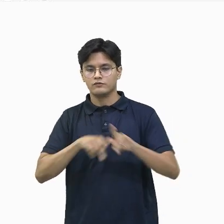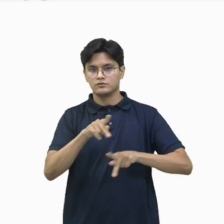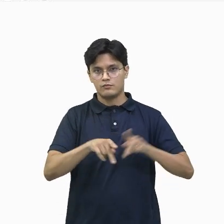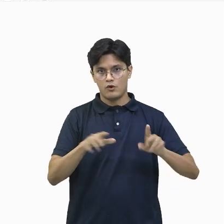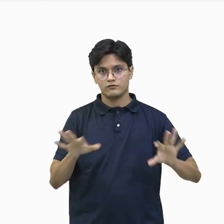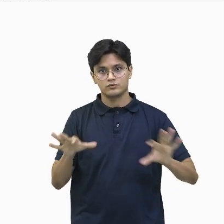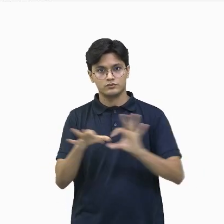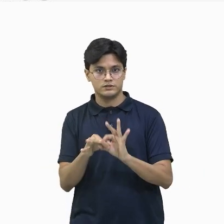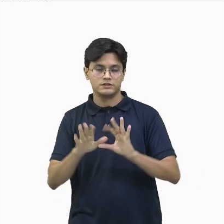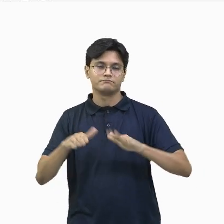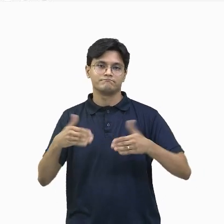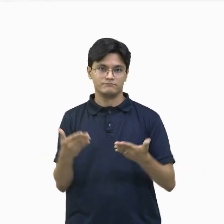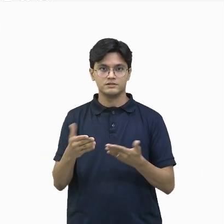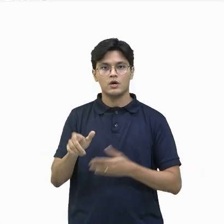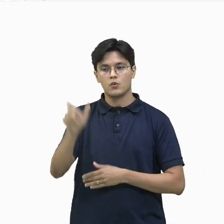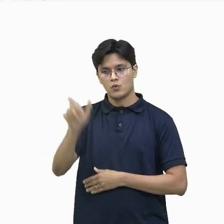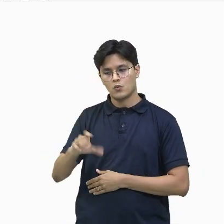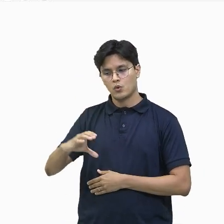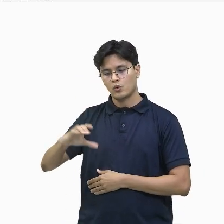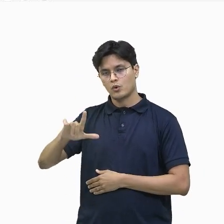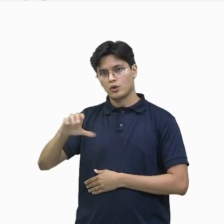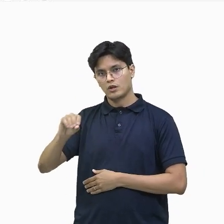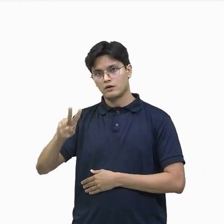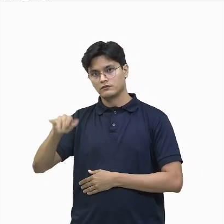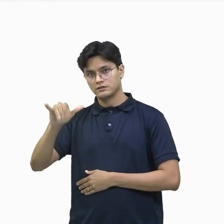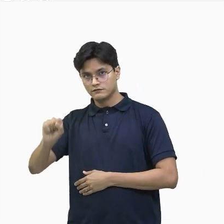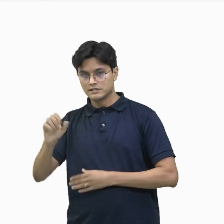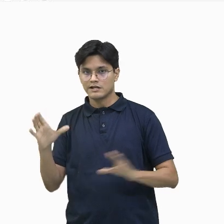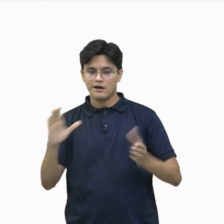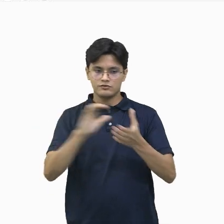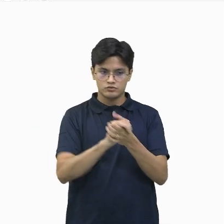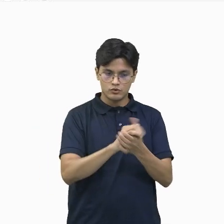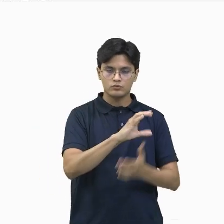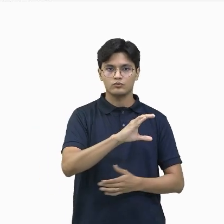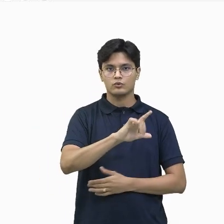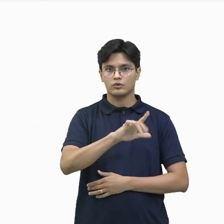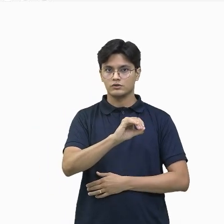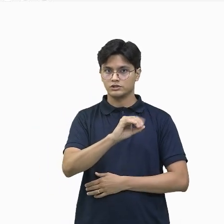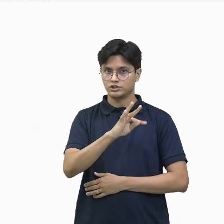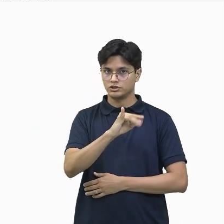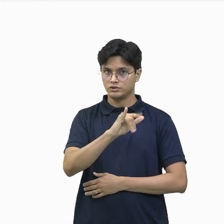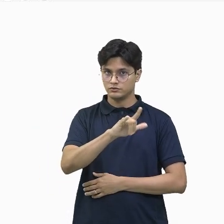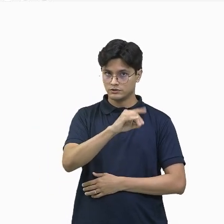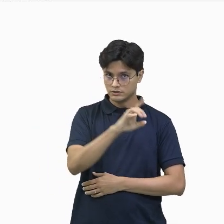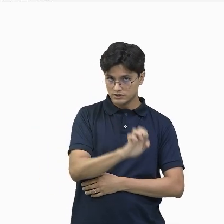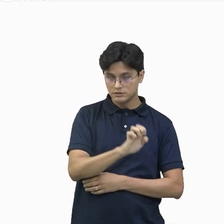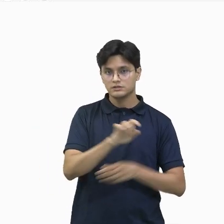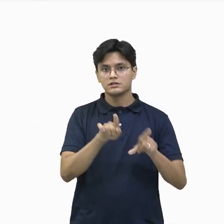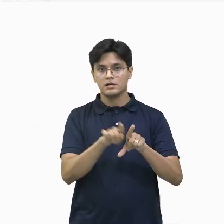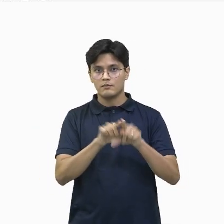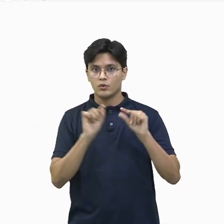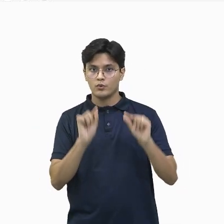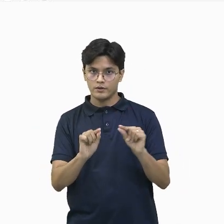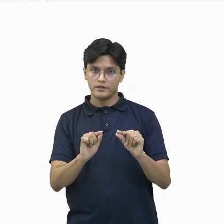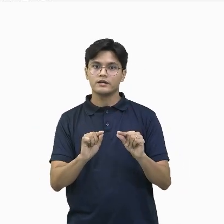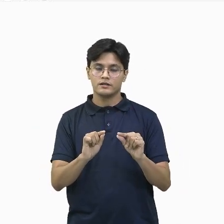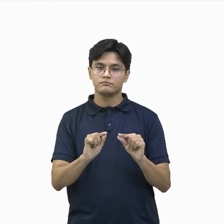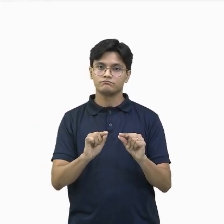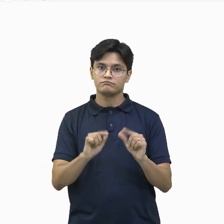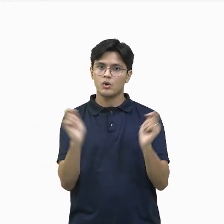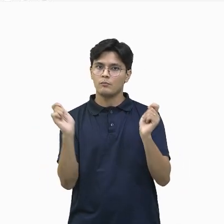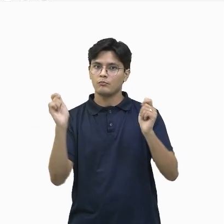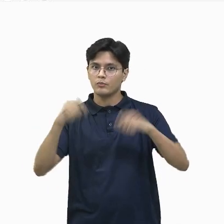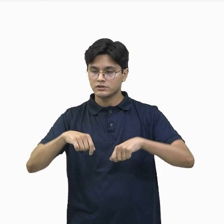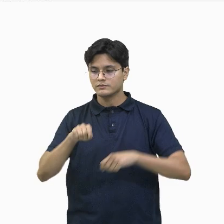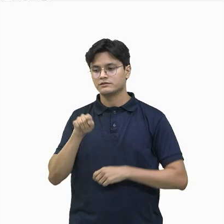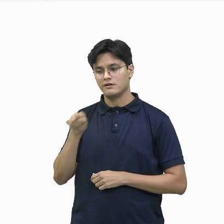Clovis casou-se aí com Clotilde e, ao mesmo tempo que isto também vai fazer o quê? Né? Vai ajudar, então, esse Clovis a se converter